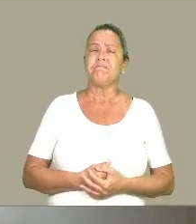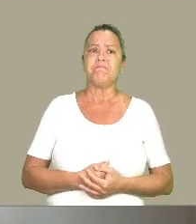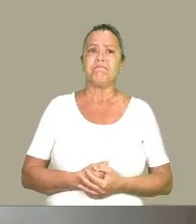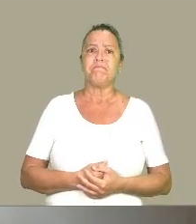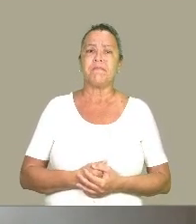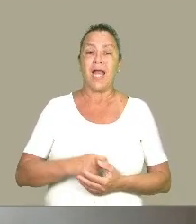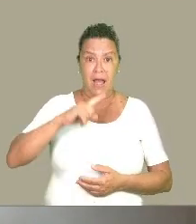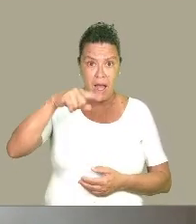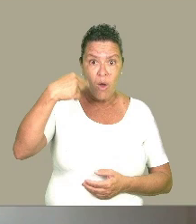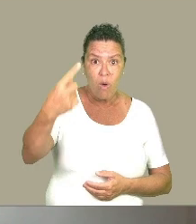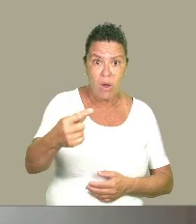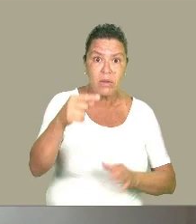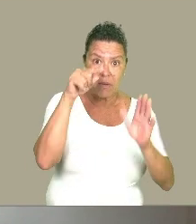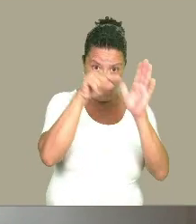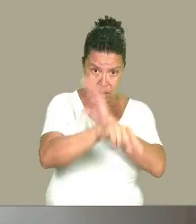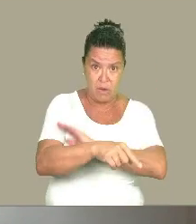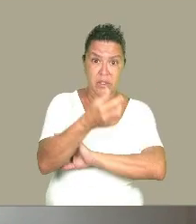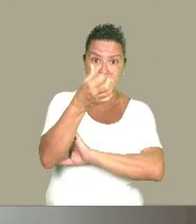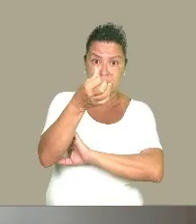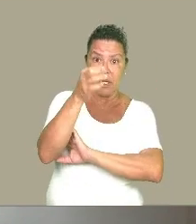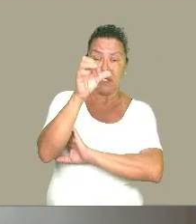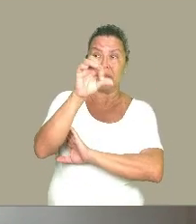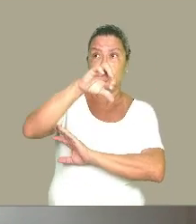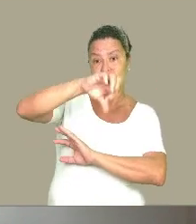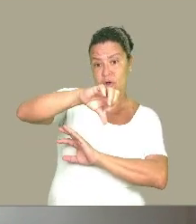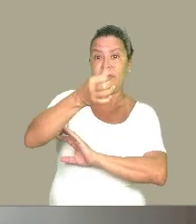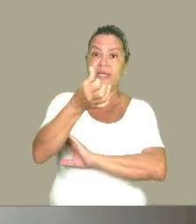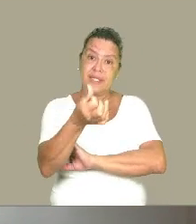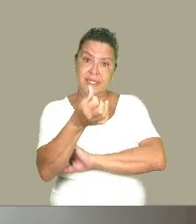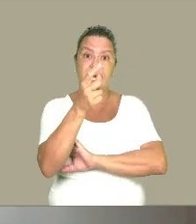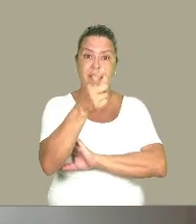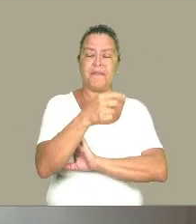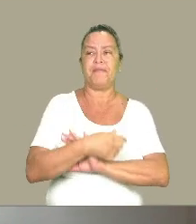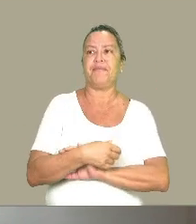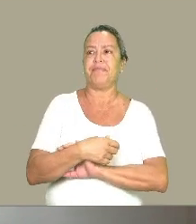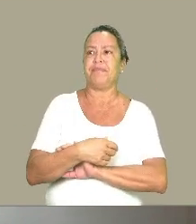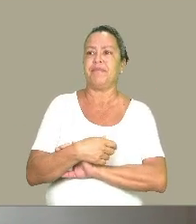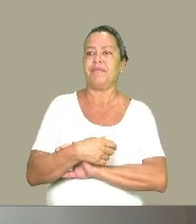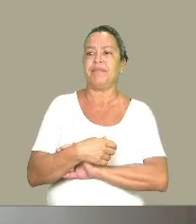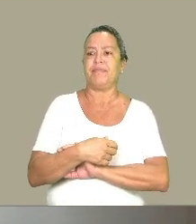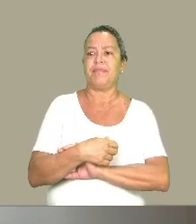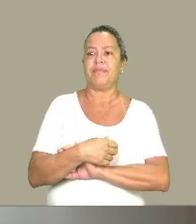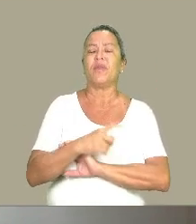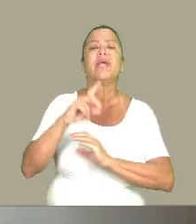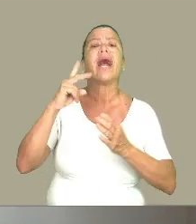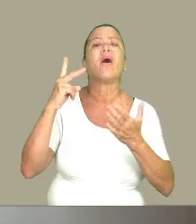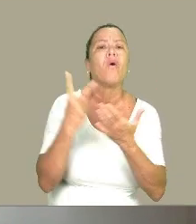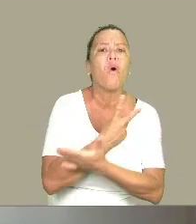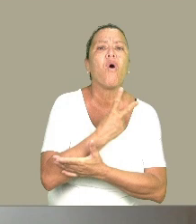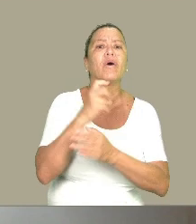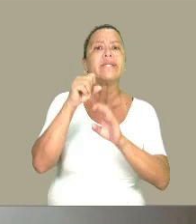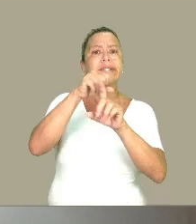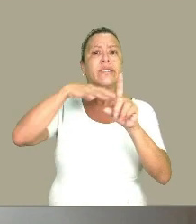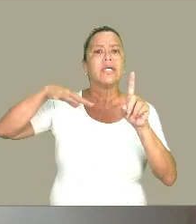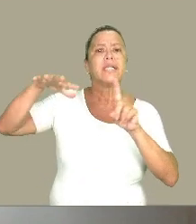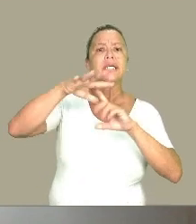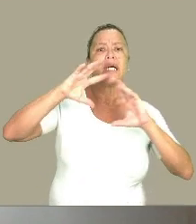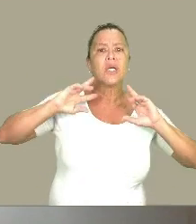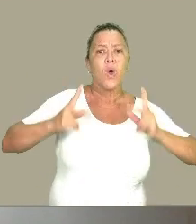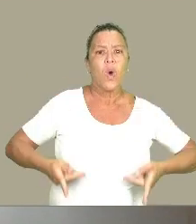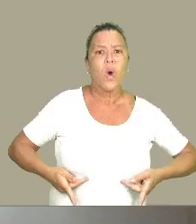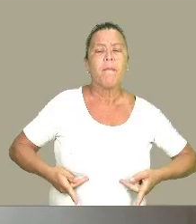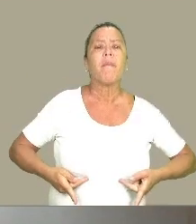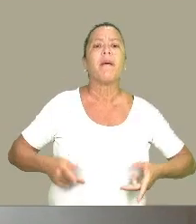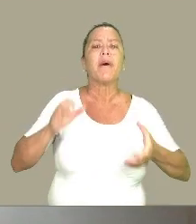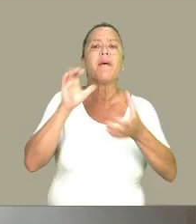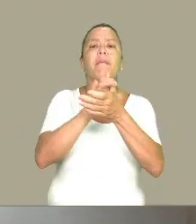seguinte, que é a 696, pergunta assim: que efeito teria sobre a sociedade humana a abolição